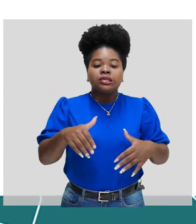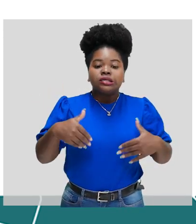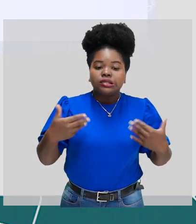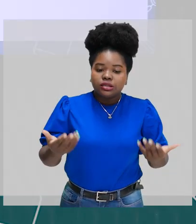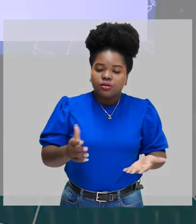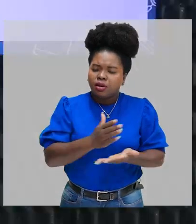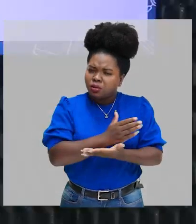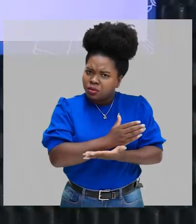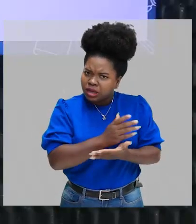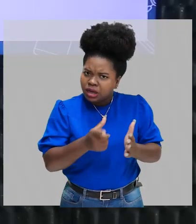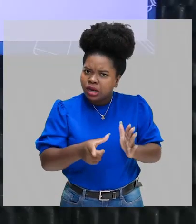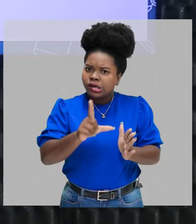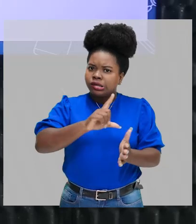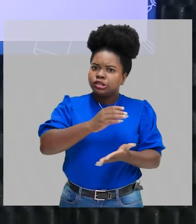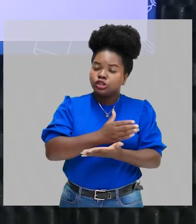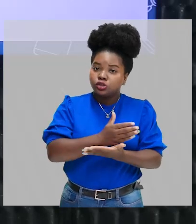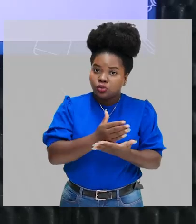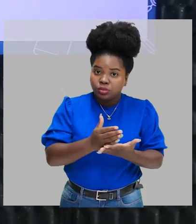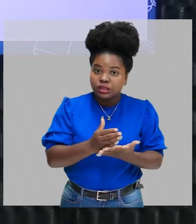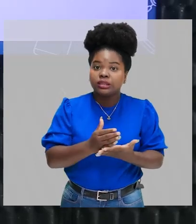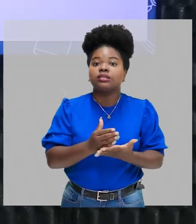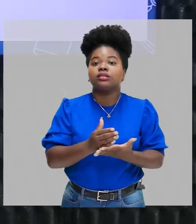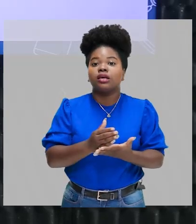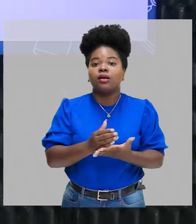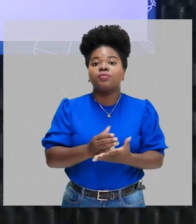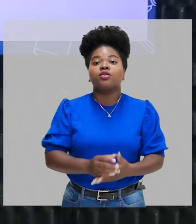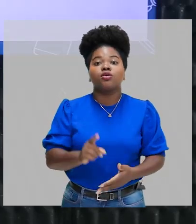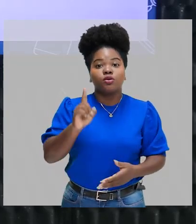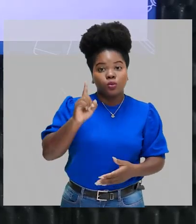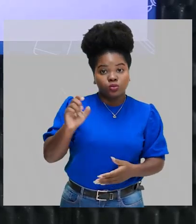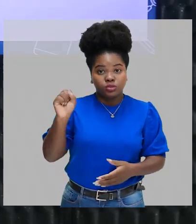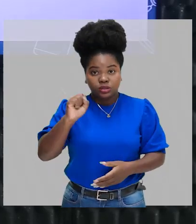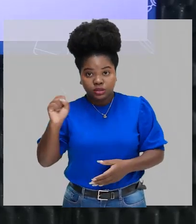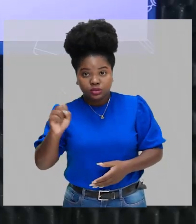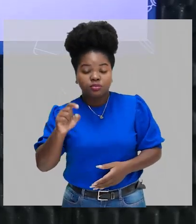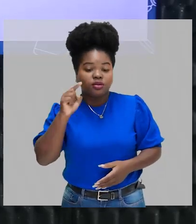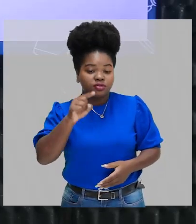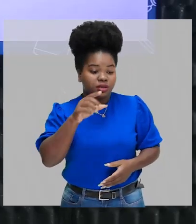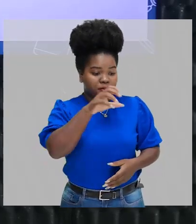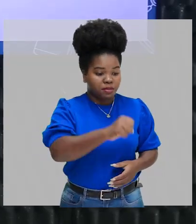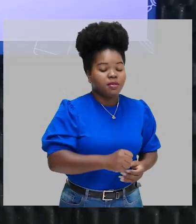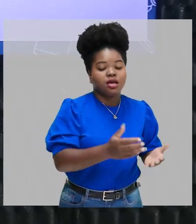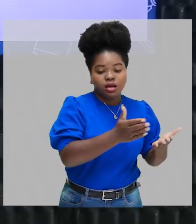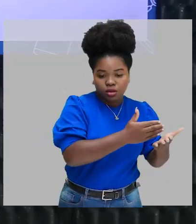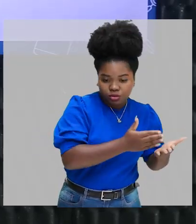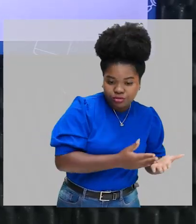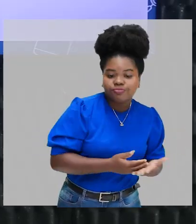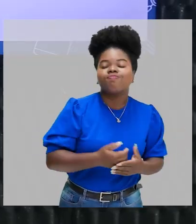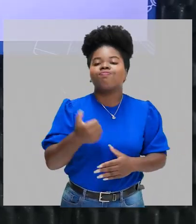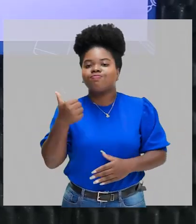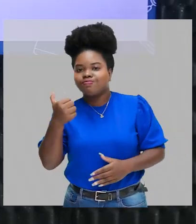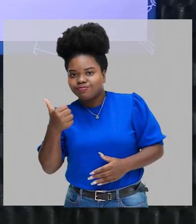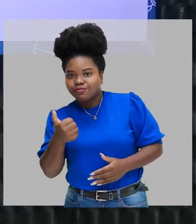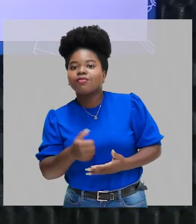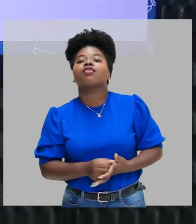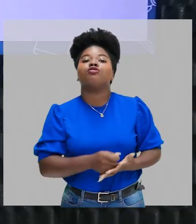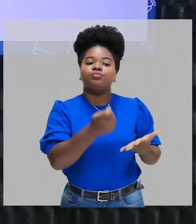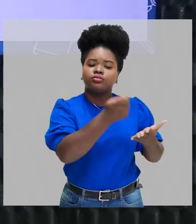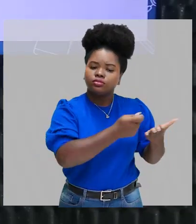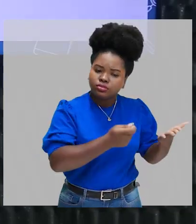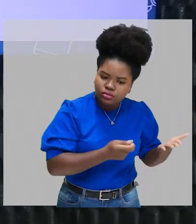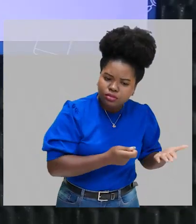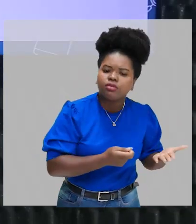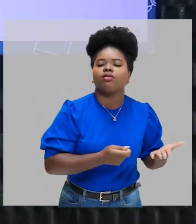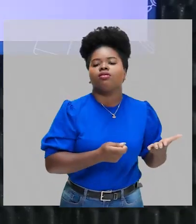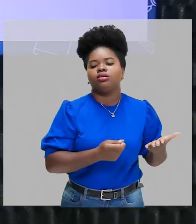no comecinho da aula para você já providenciar aí o seu caderno, sua caneta, seu lápis, seu marca-texto, para você